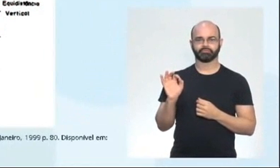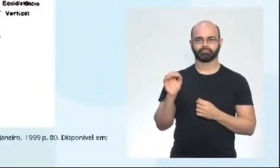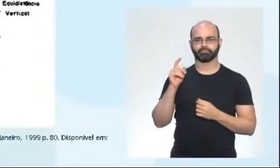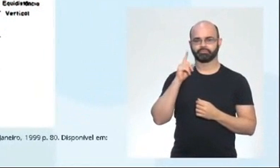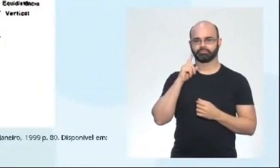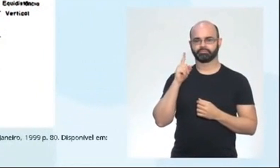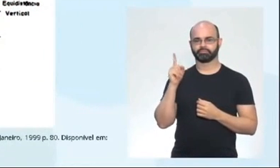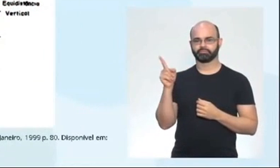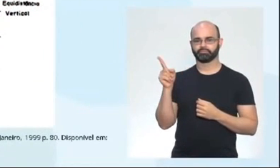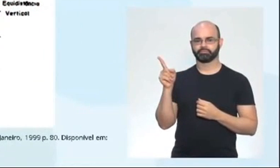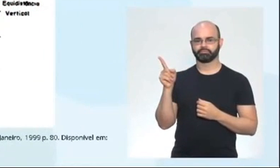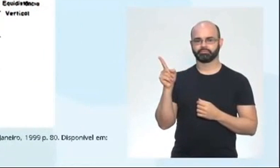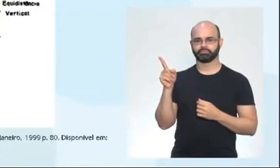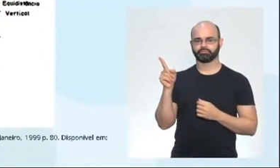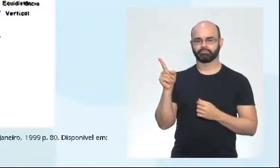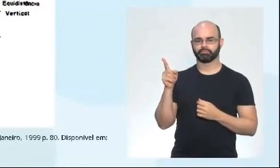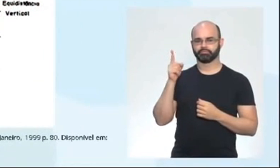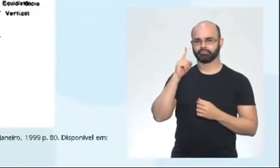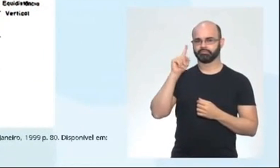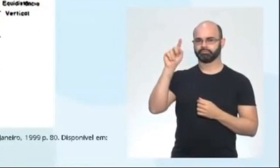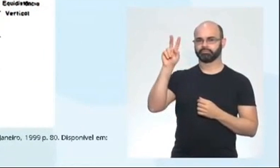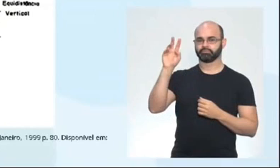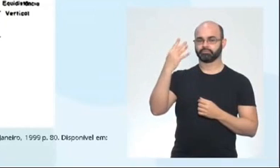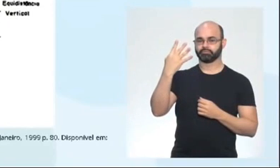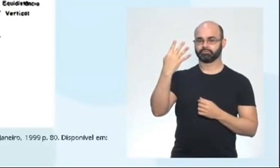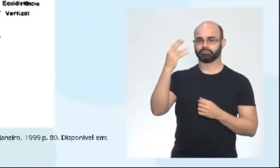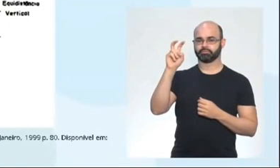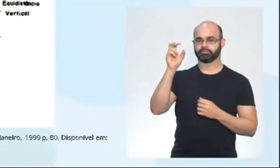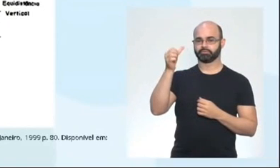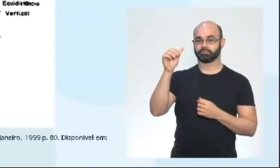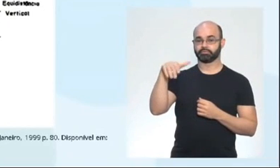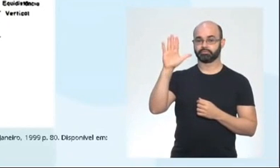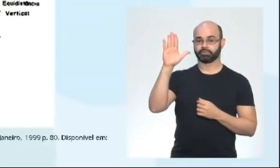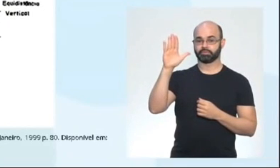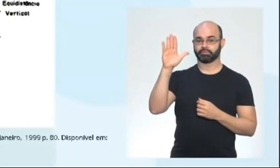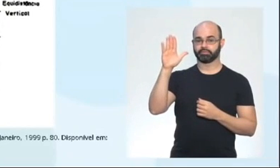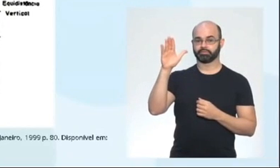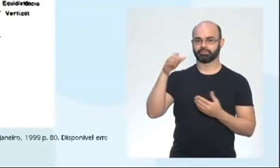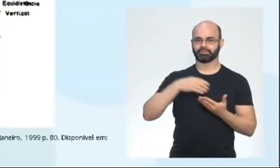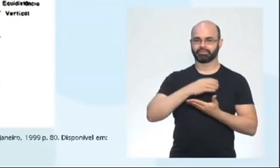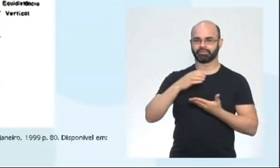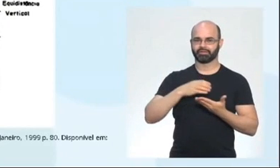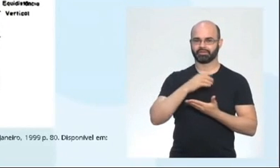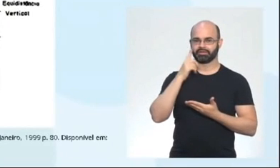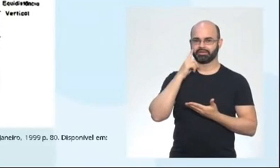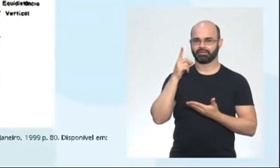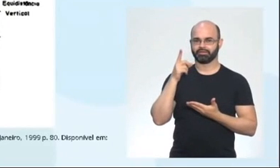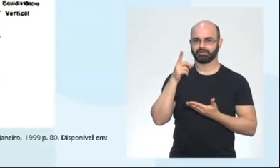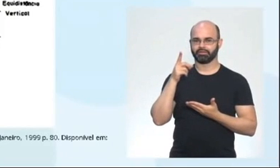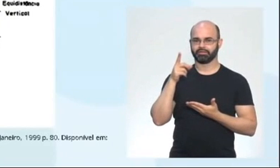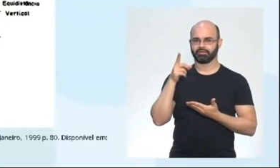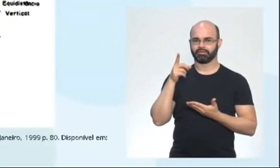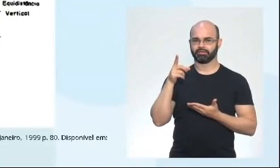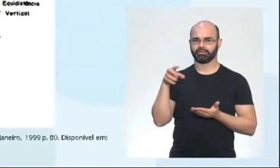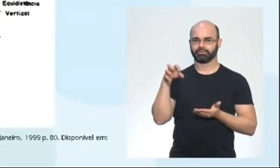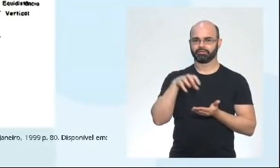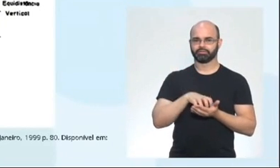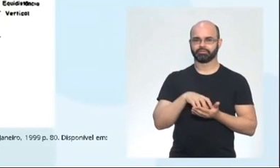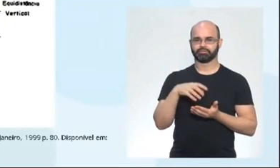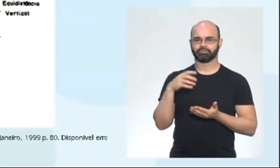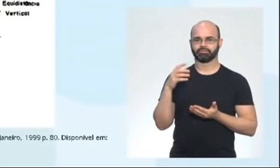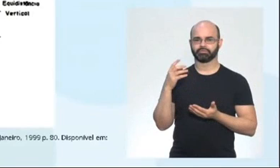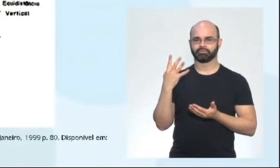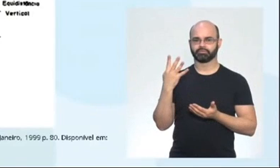gente olhar aqui no perfil, 456 a maior, e na carta, nós estamos vendo aqui no centro, 456,